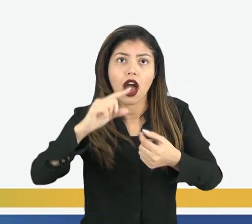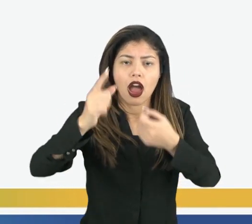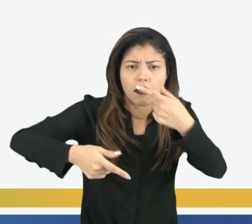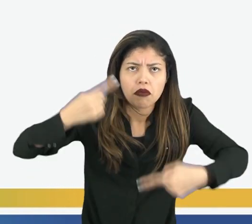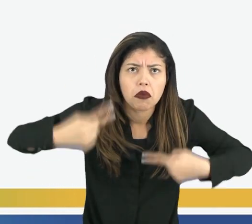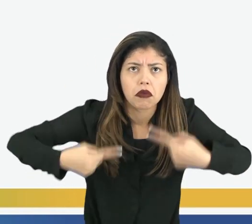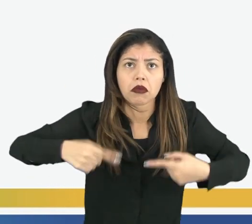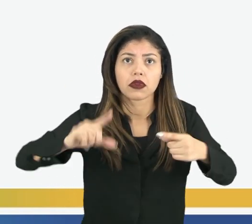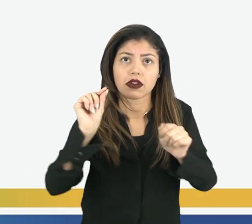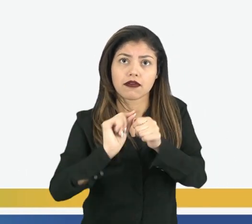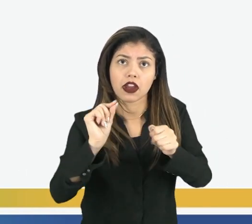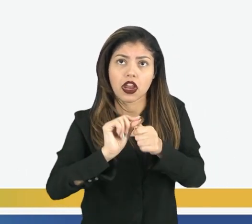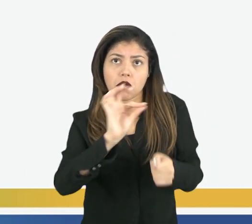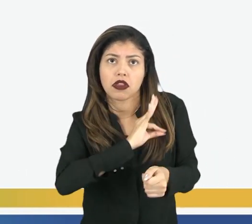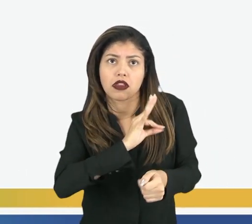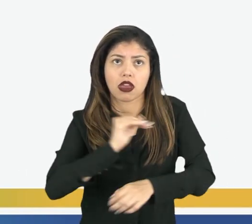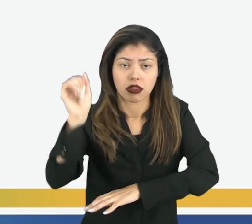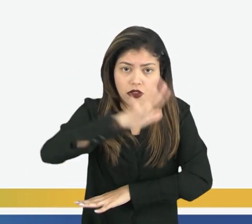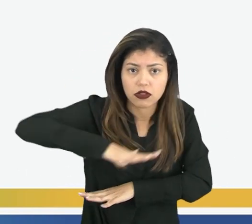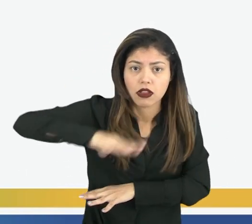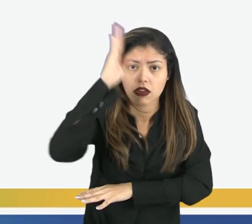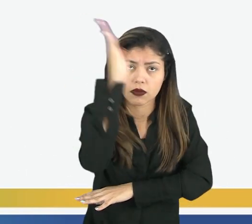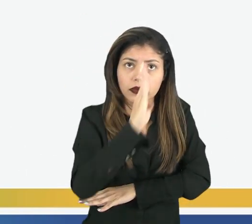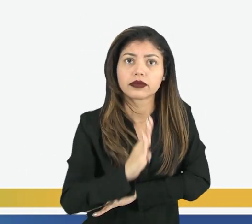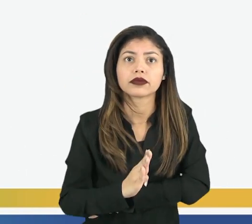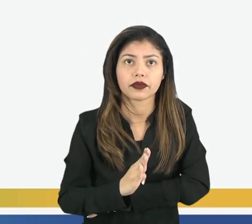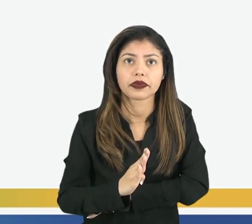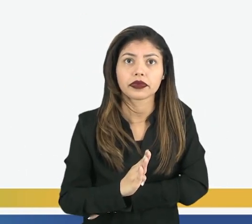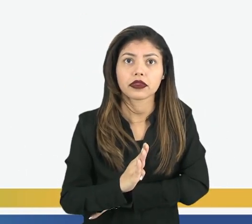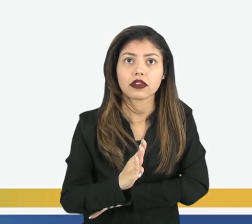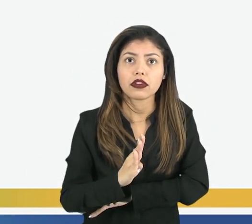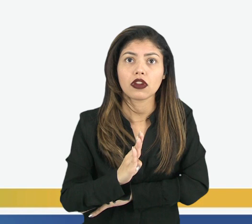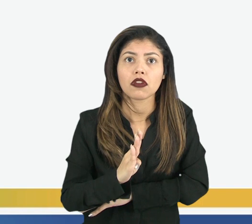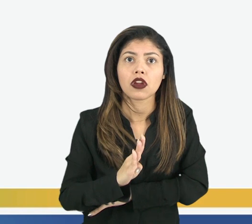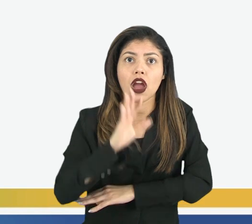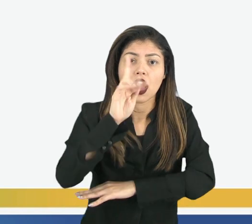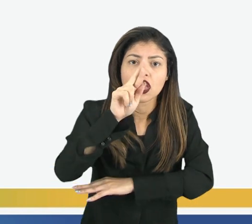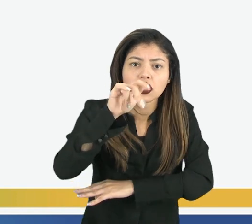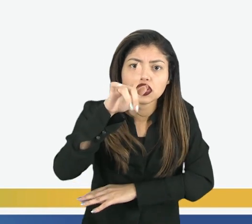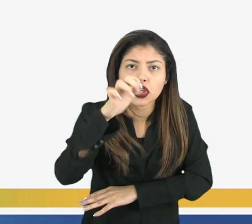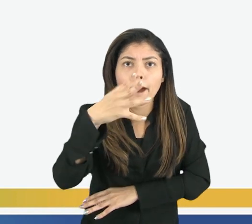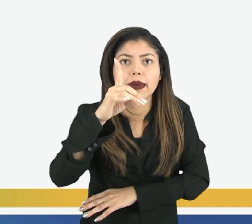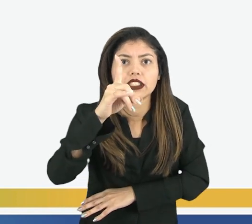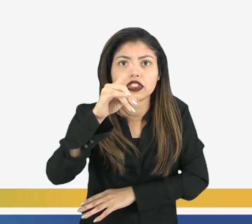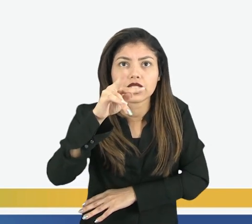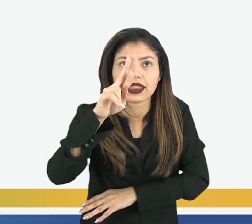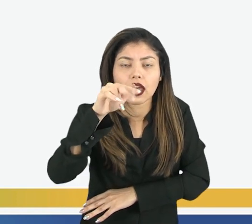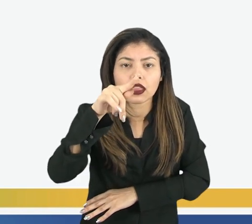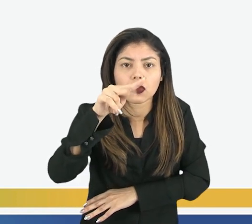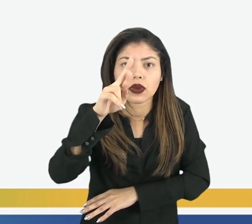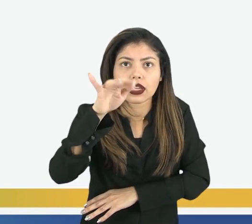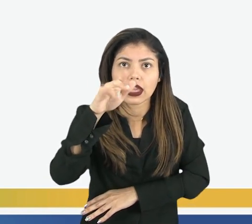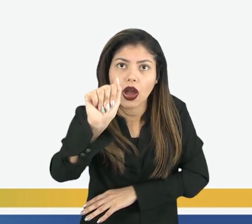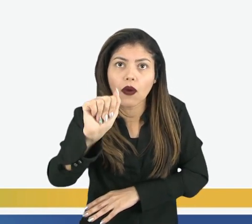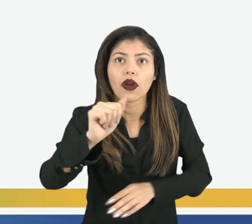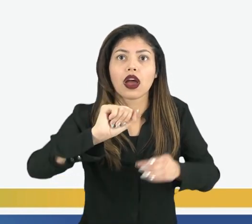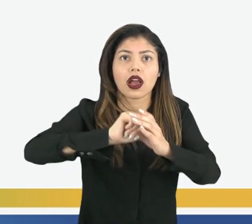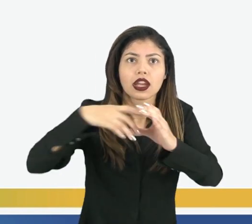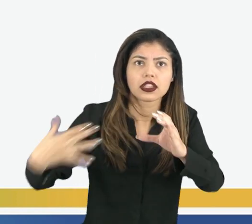realizada por civis e militares da sociedade brasileira. Foi um regime ditatorial que se estendeu no Brasil